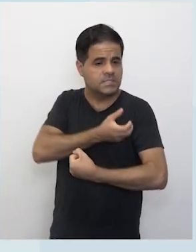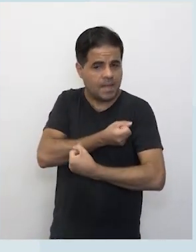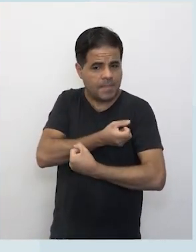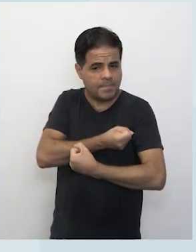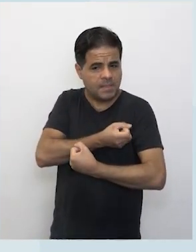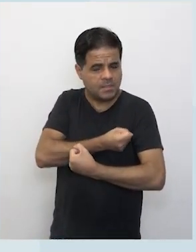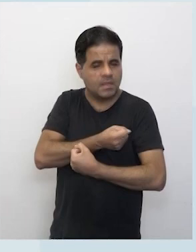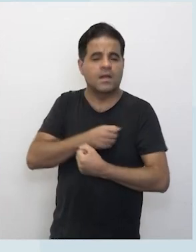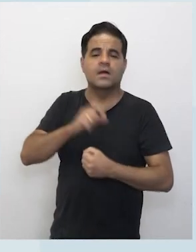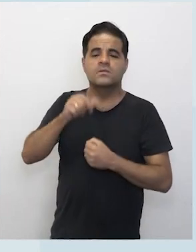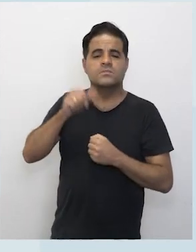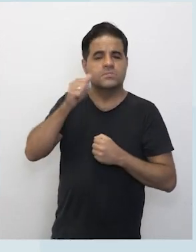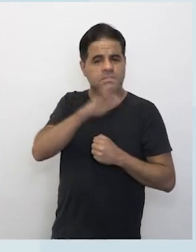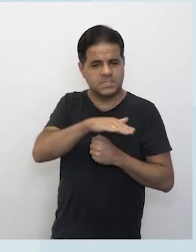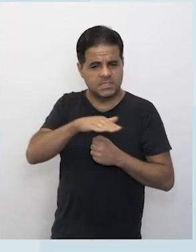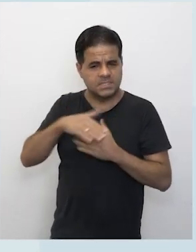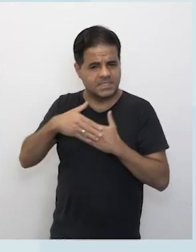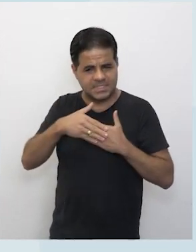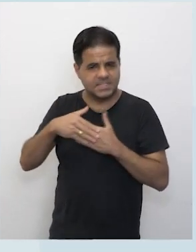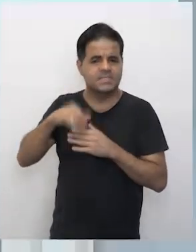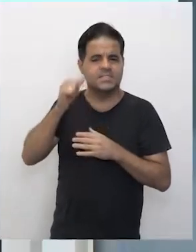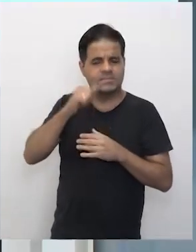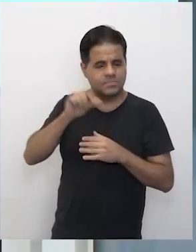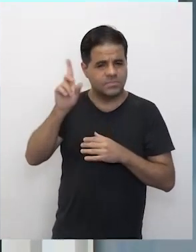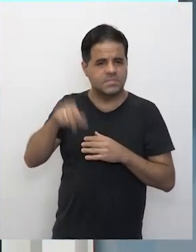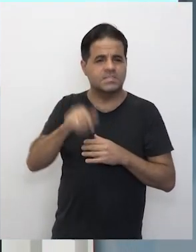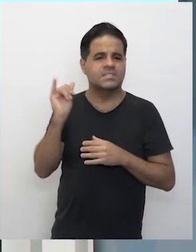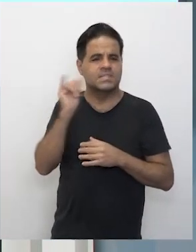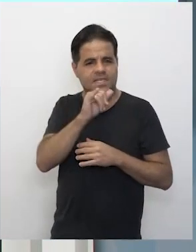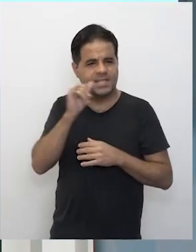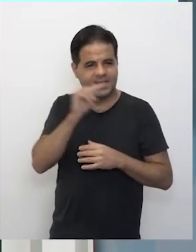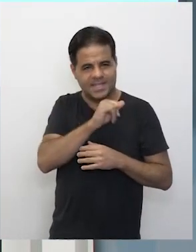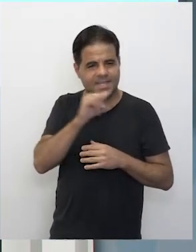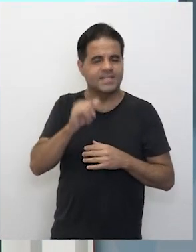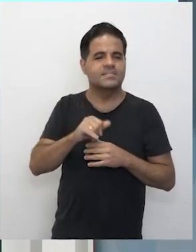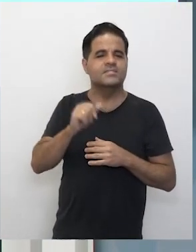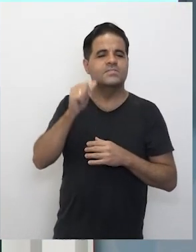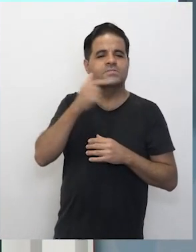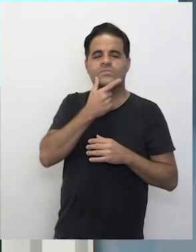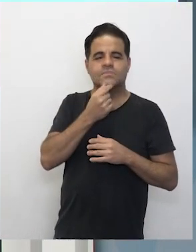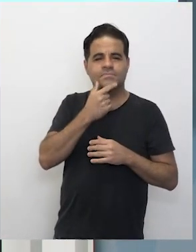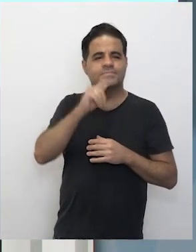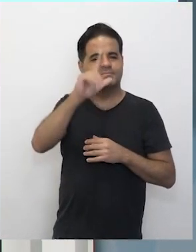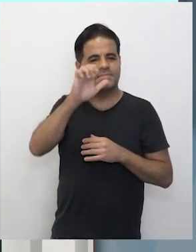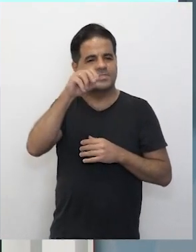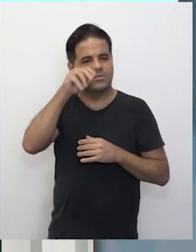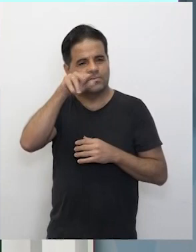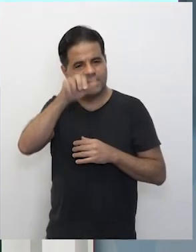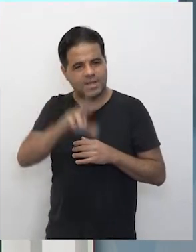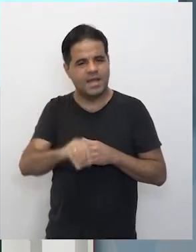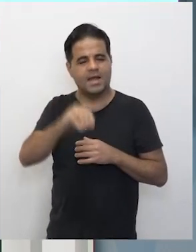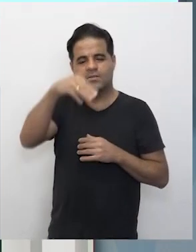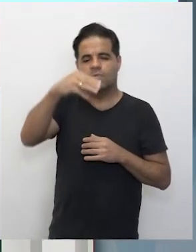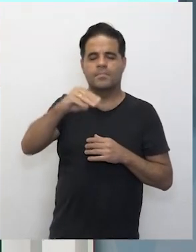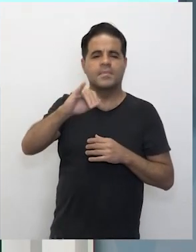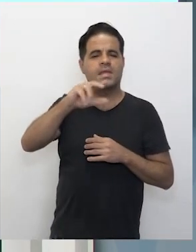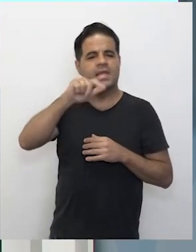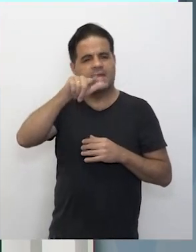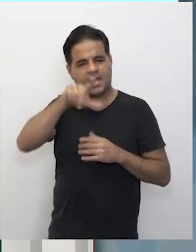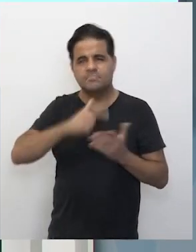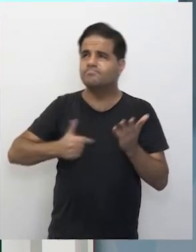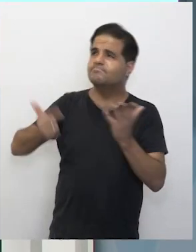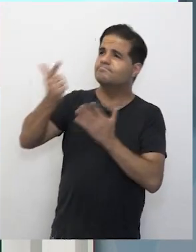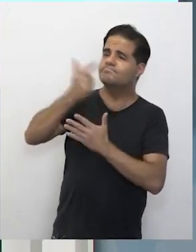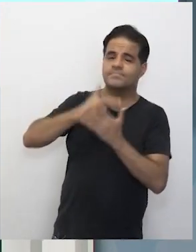chamadas Madonas, né? As Nossas Senhoras italianas, que o Leonardo da Vinci pintou, Michelangelo também, mas essa